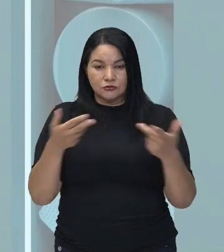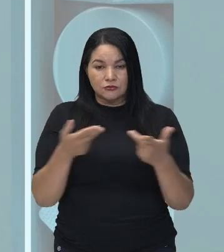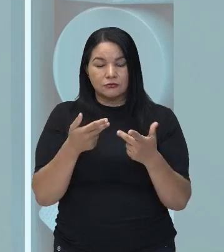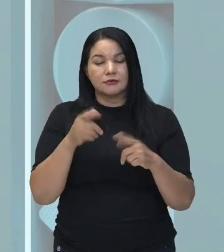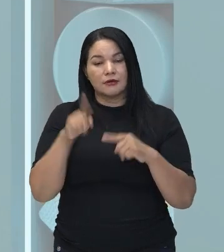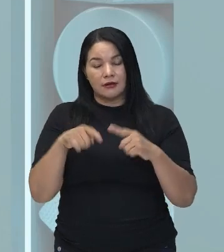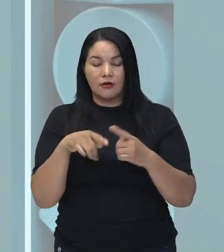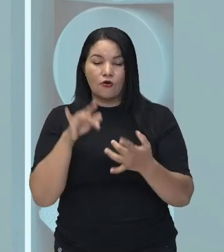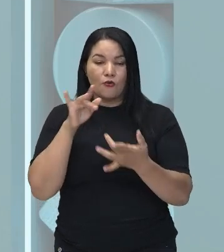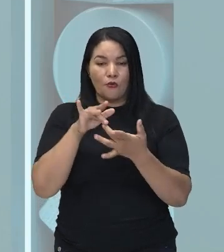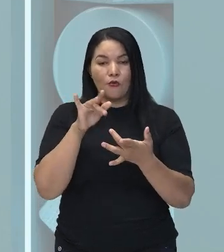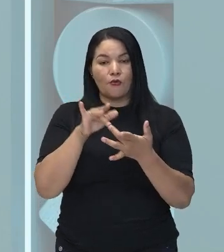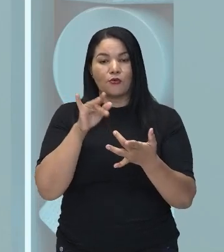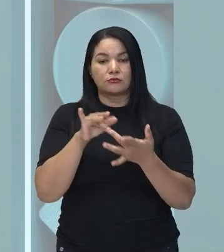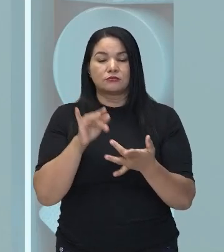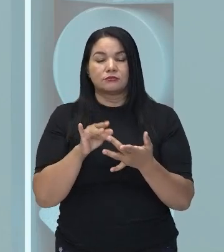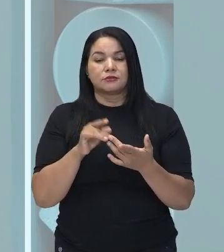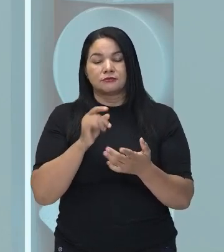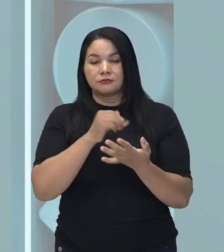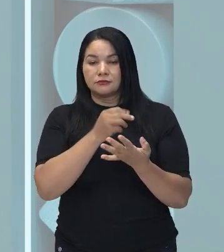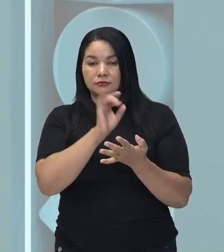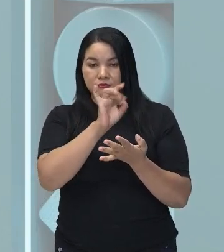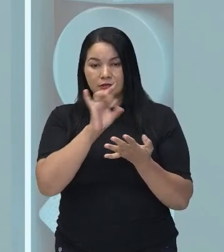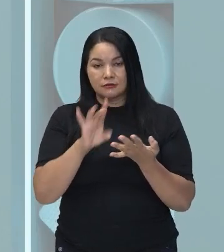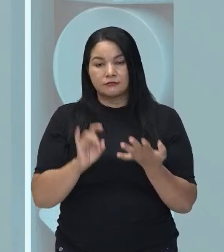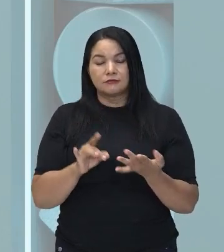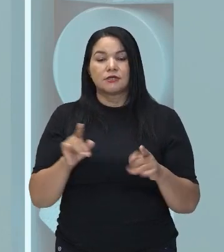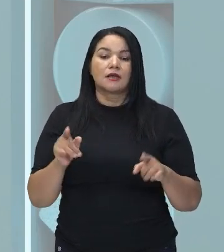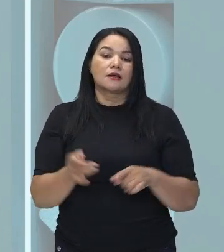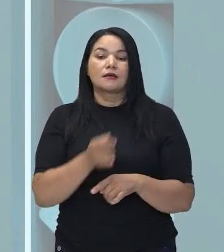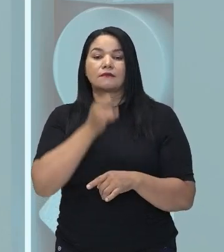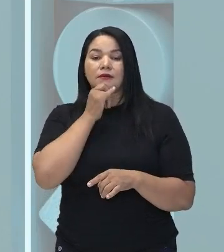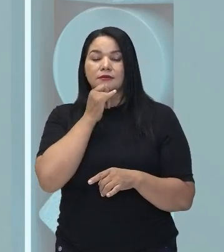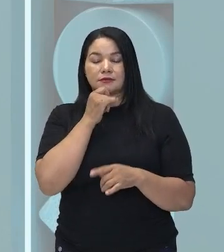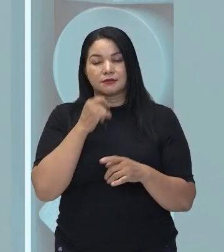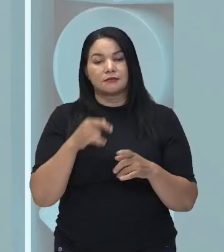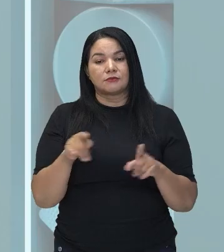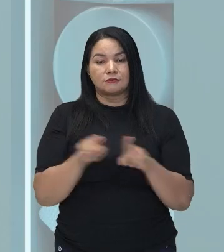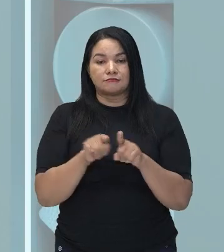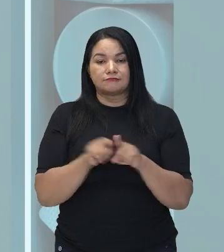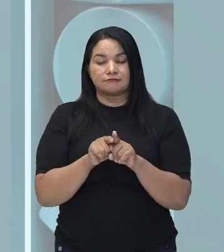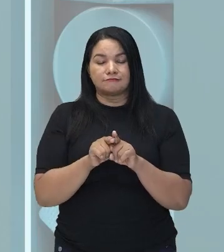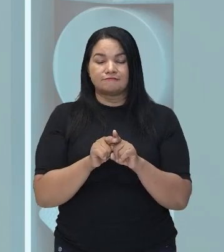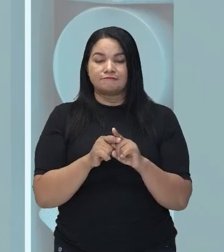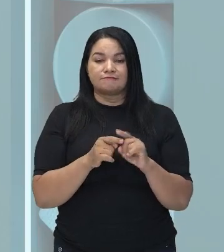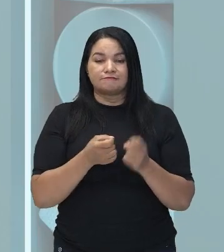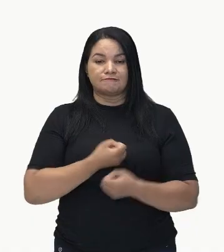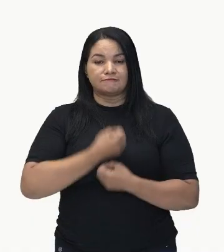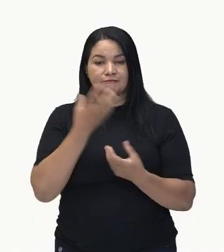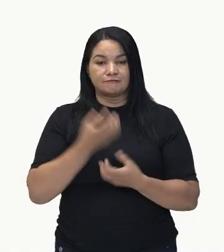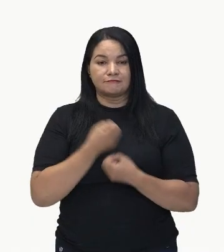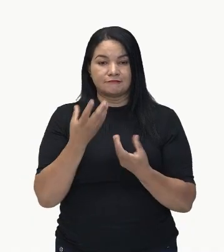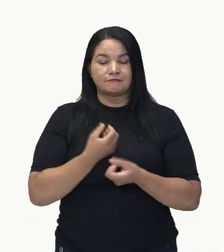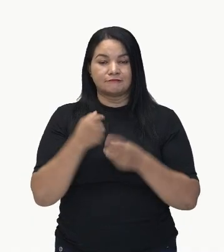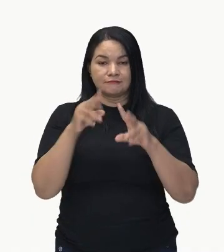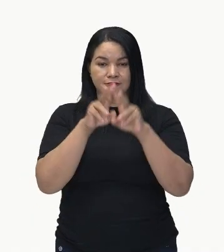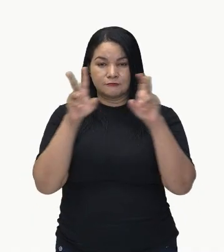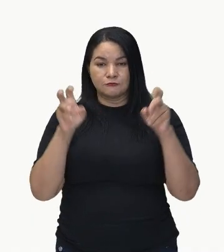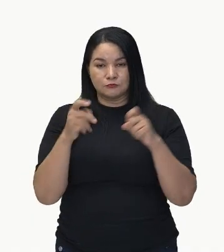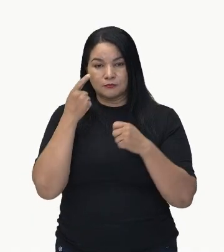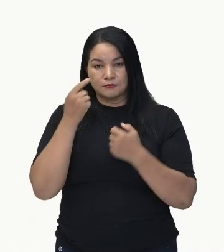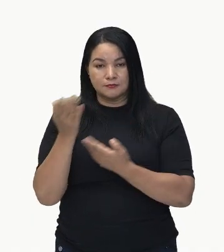elas, correto? E aí, como exemplo disso, temos um poema para finalizarmos essa aula, no qual se diz o